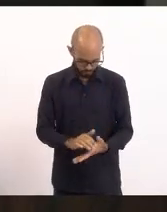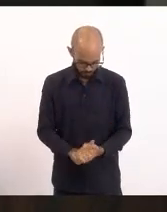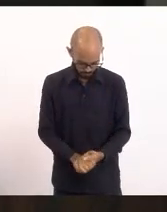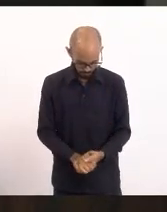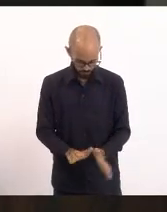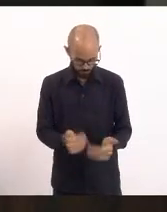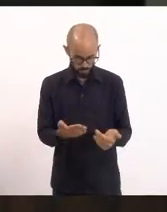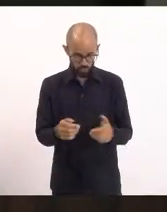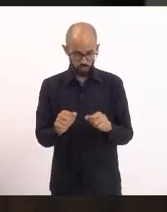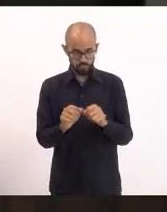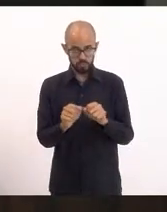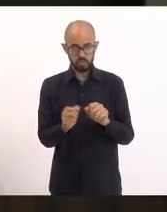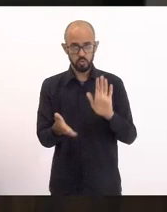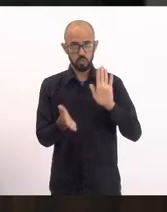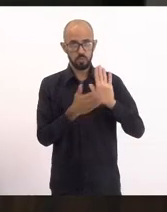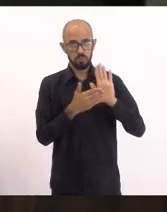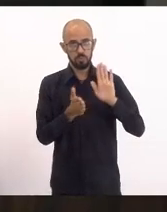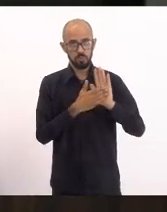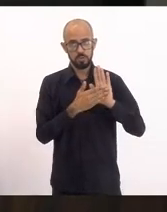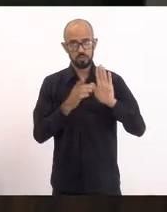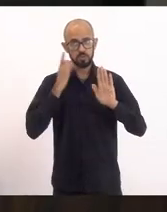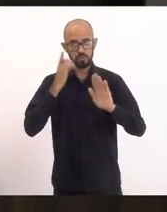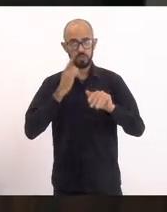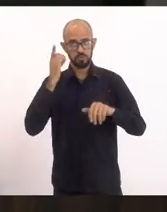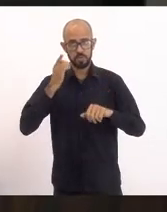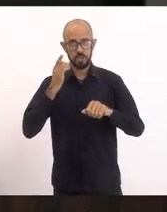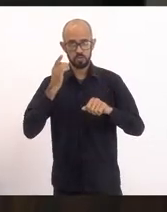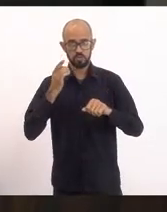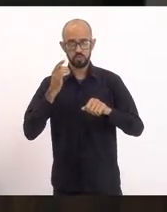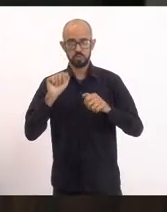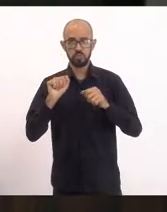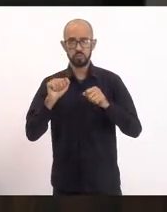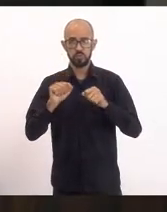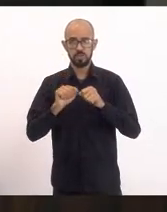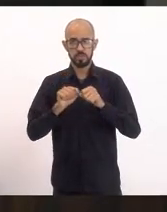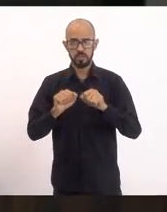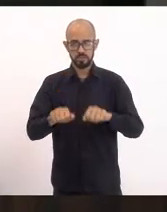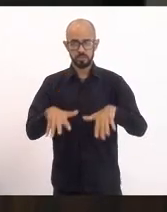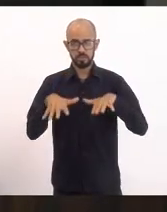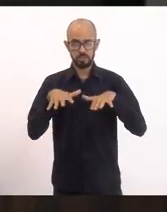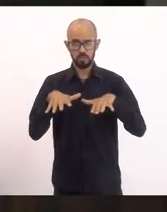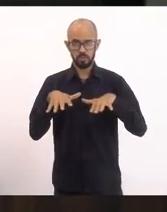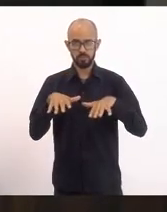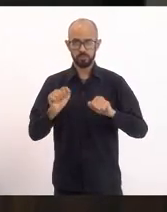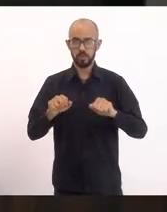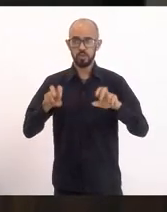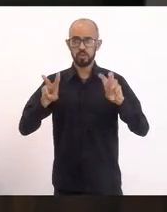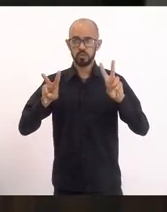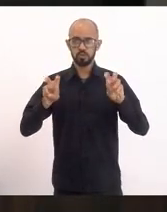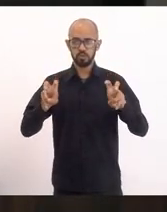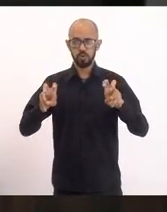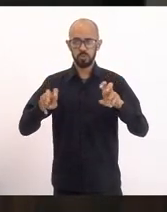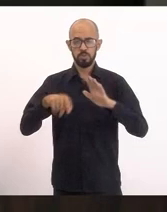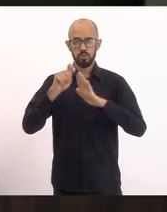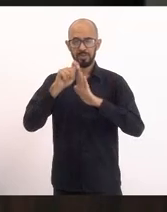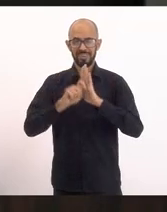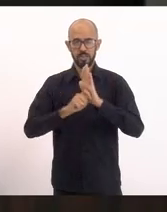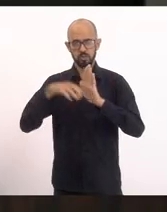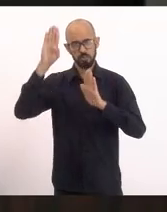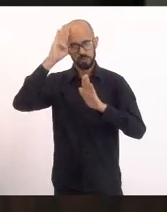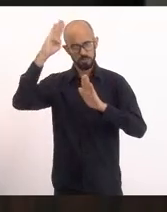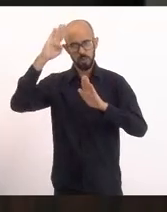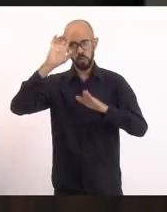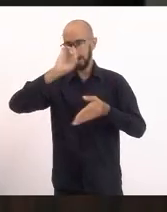fiz um compromisso com alguns deputados de trazer a pauta. Em relação ao mérito, cada um vota com a sua consciência, cada um